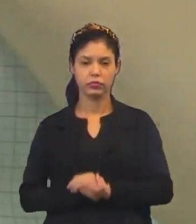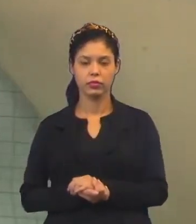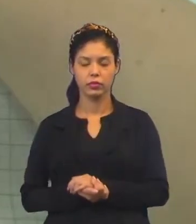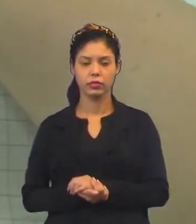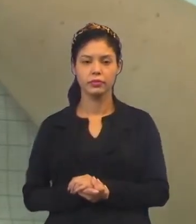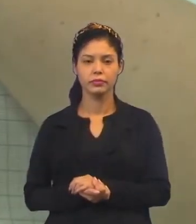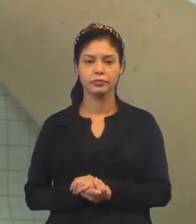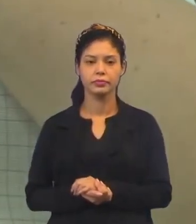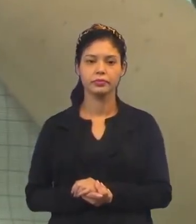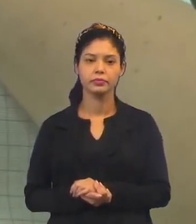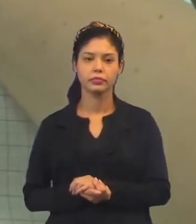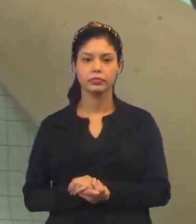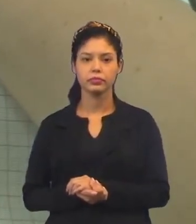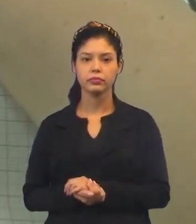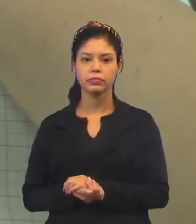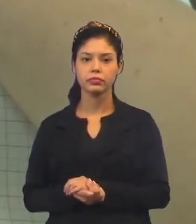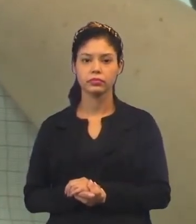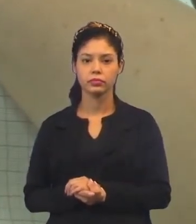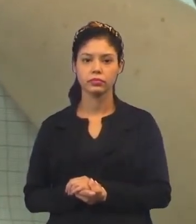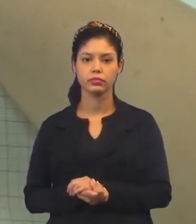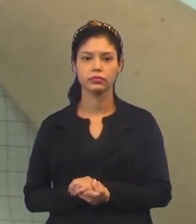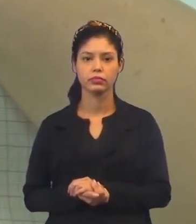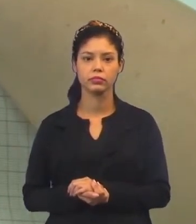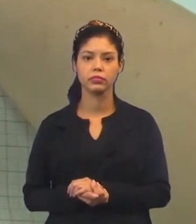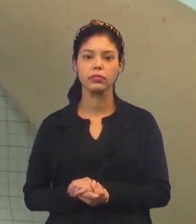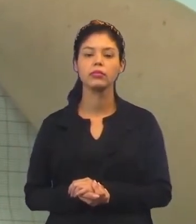A gente pode pintar ela também.